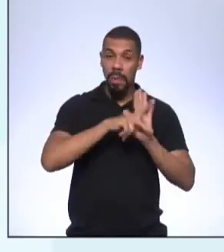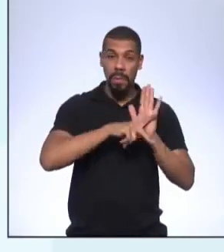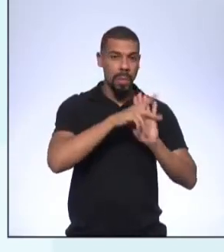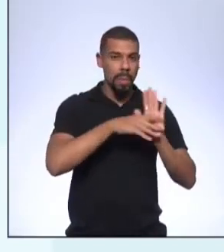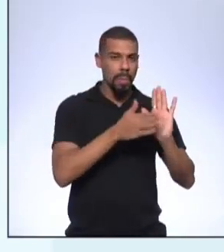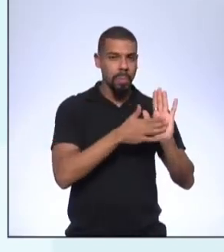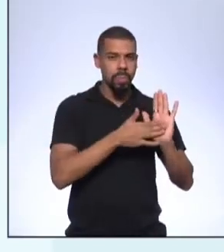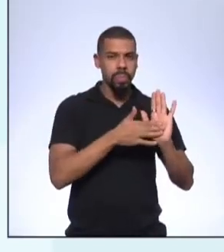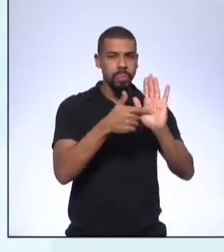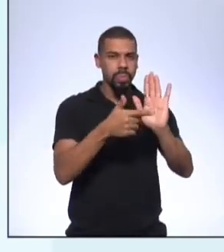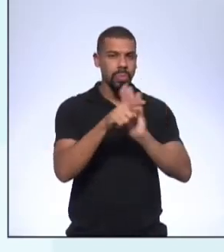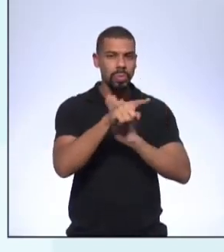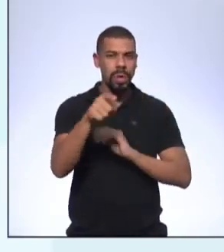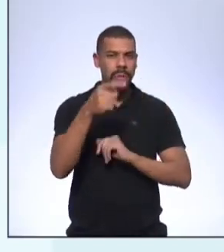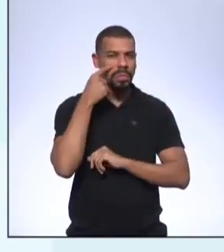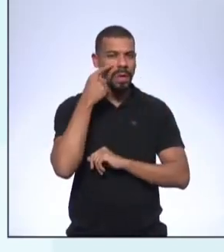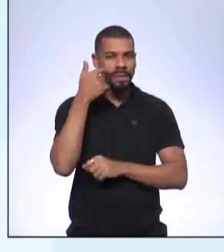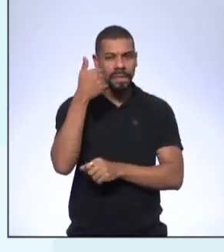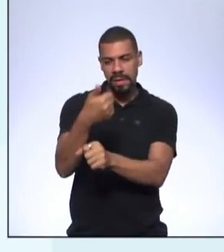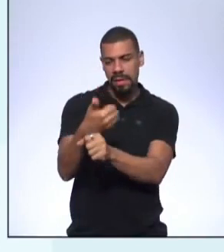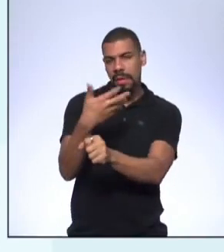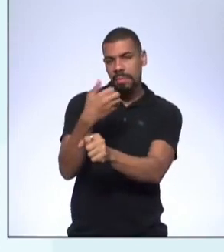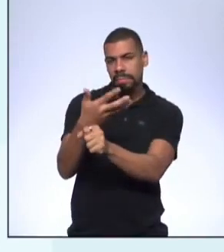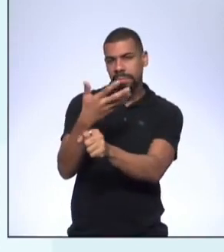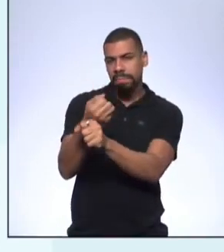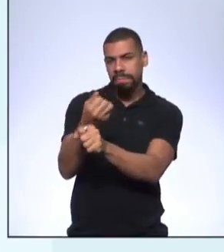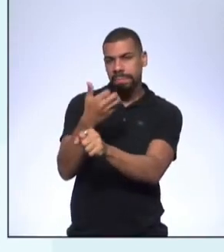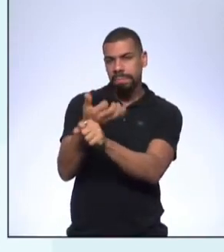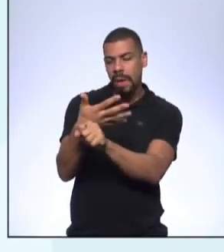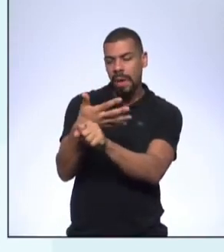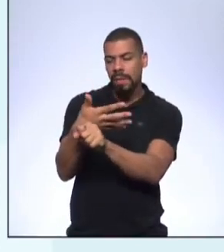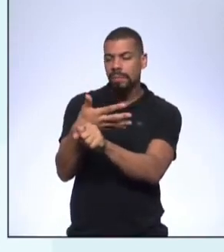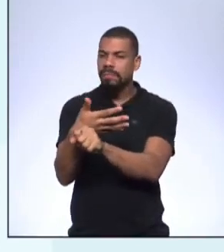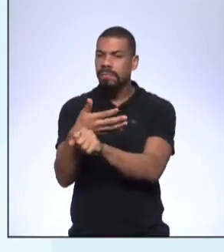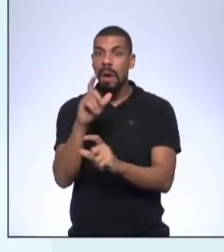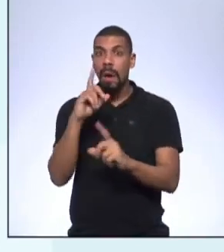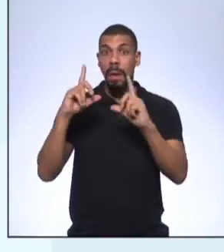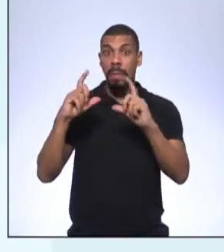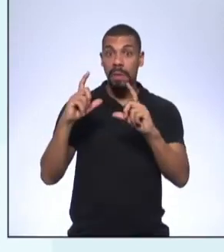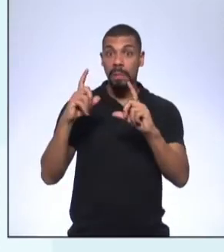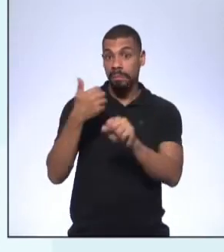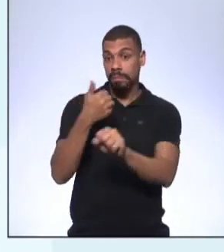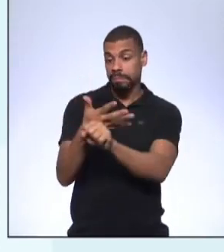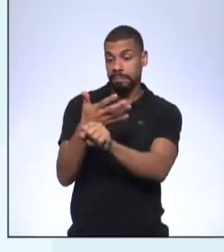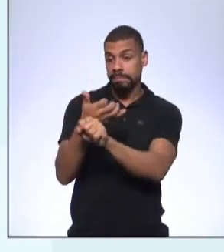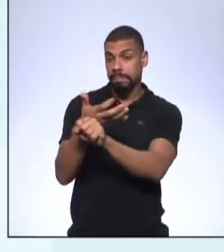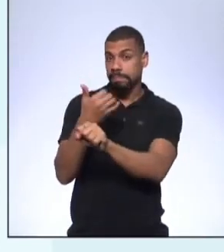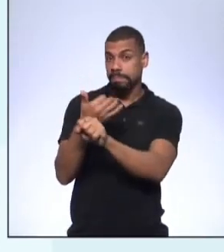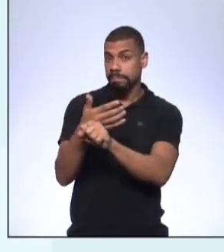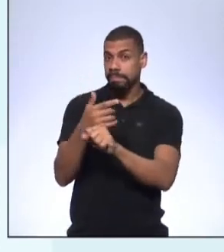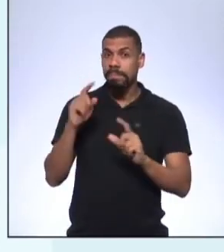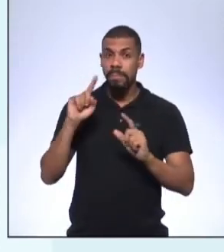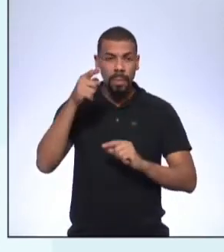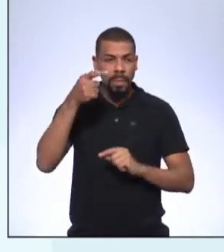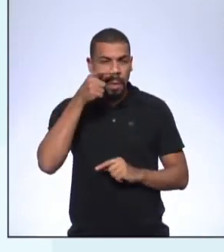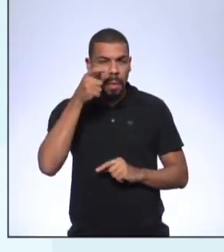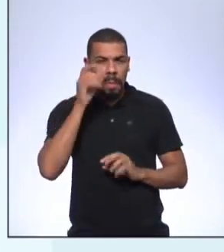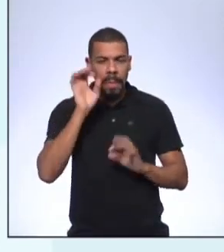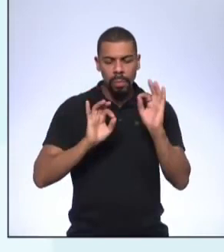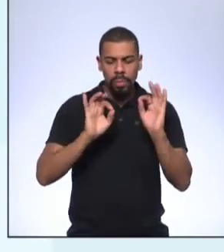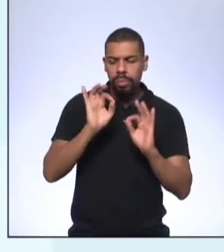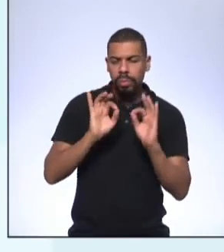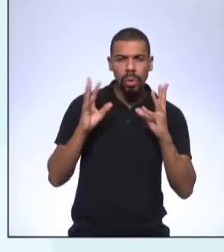vocês. Quem estiver vendo pelo celular essa aula, pelo aplicativo, dá o print da tela, tá? Para vocês pegarem as instruções